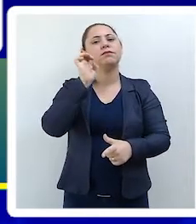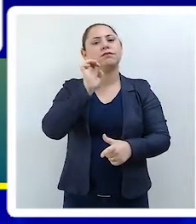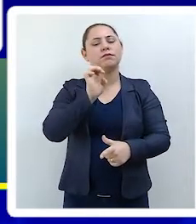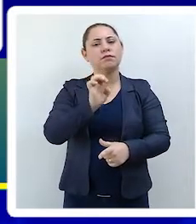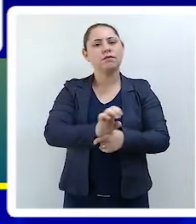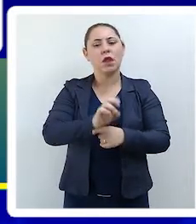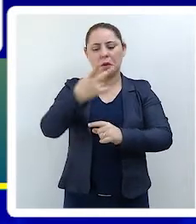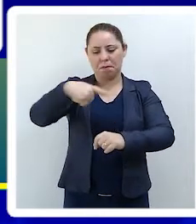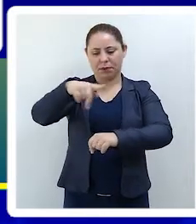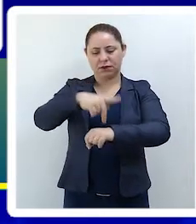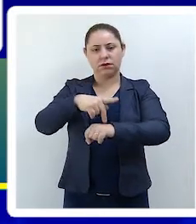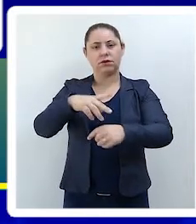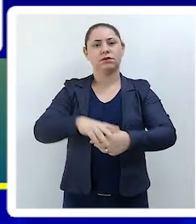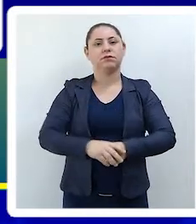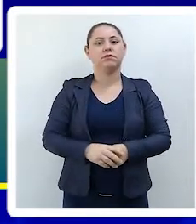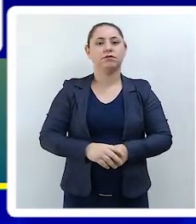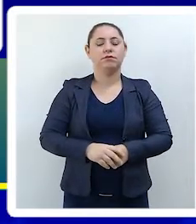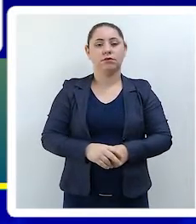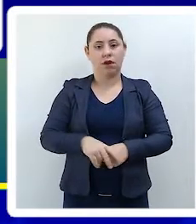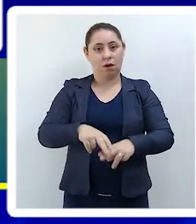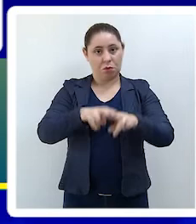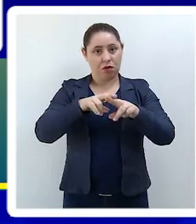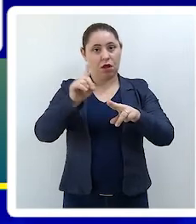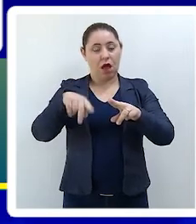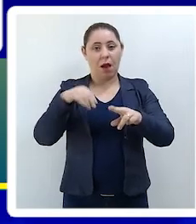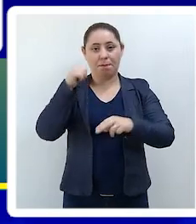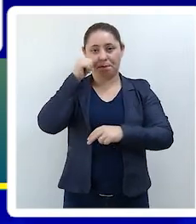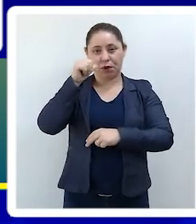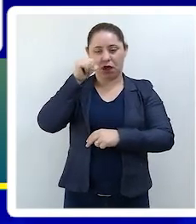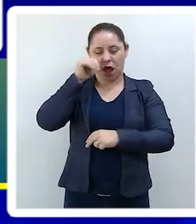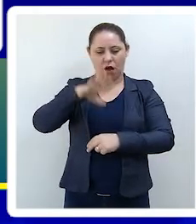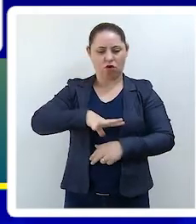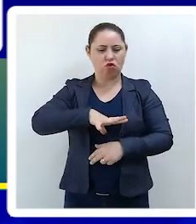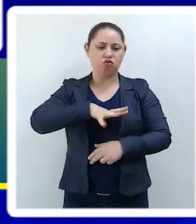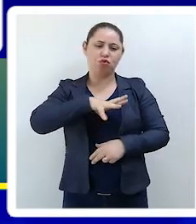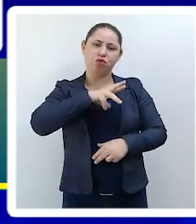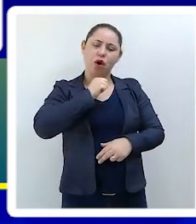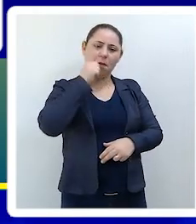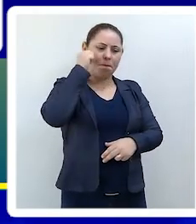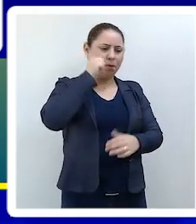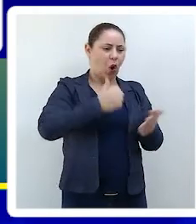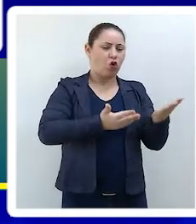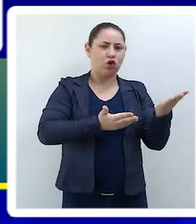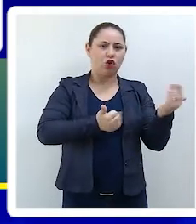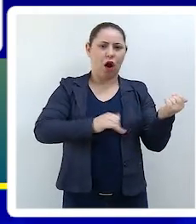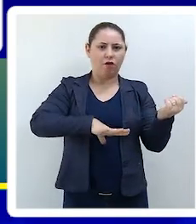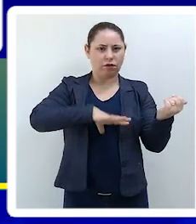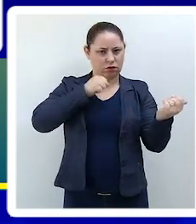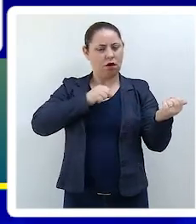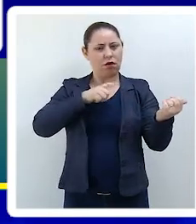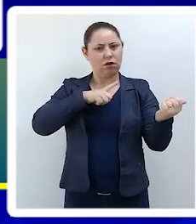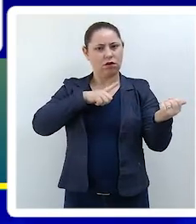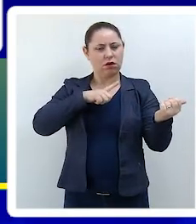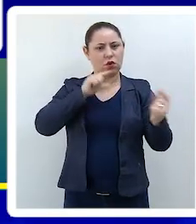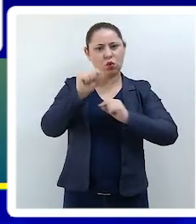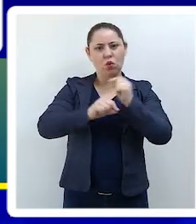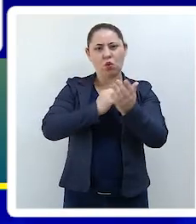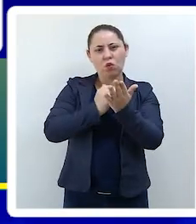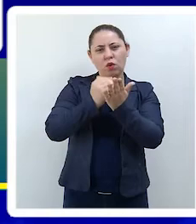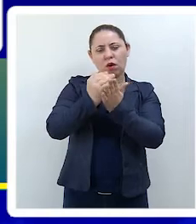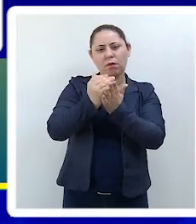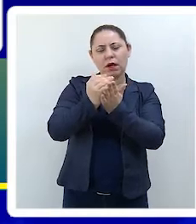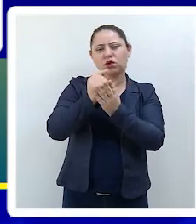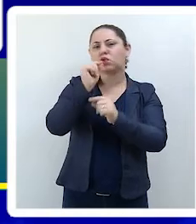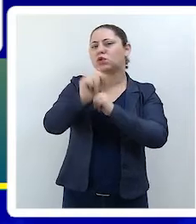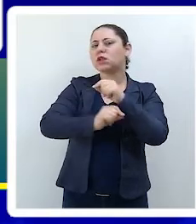do seu país. Então, ser uma mulher empoderada, ser uma menina empoderada, inicialmente